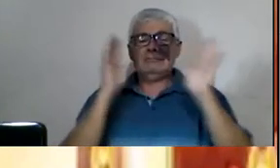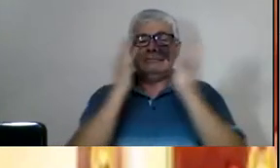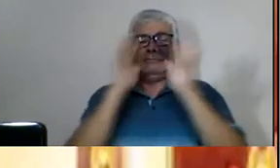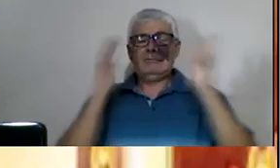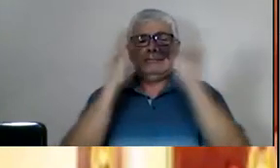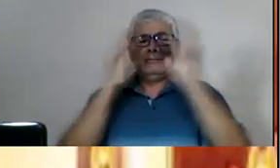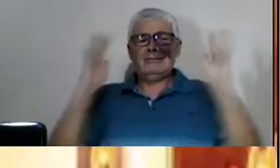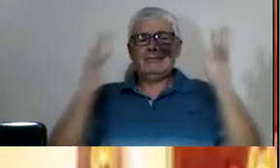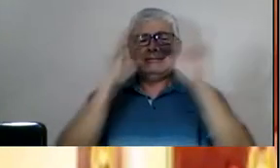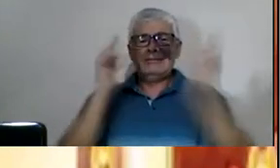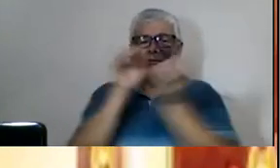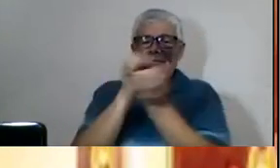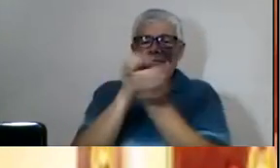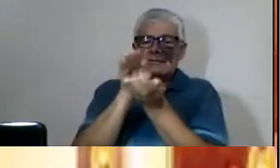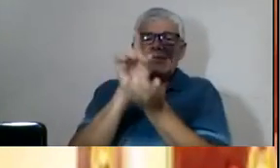ainda, né?